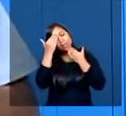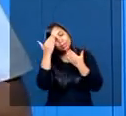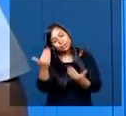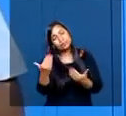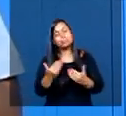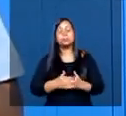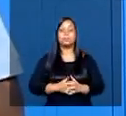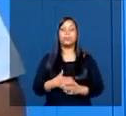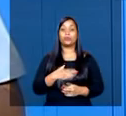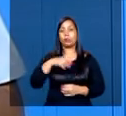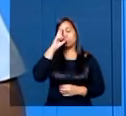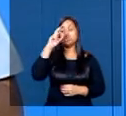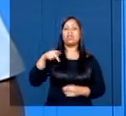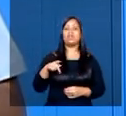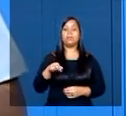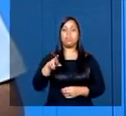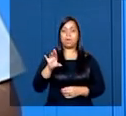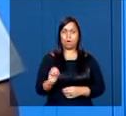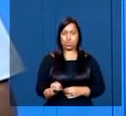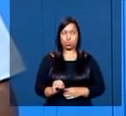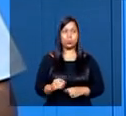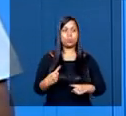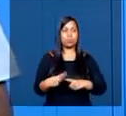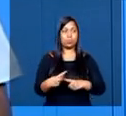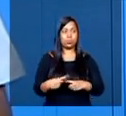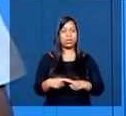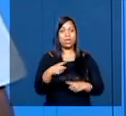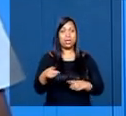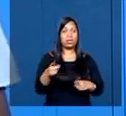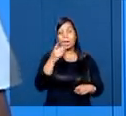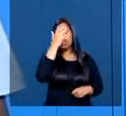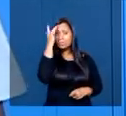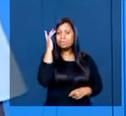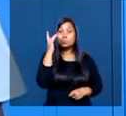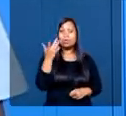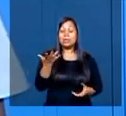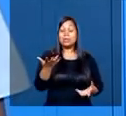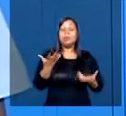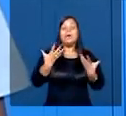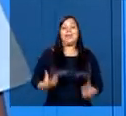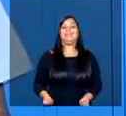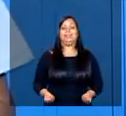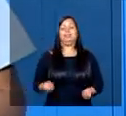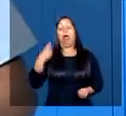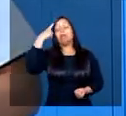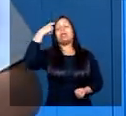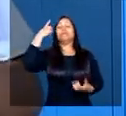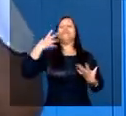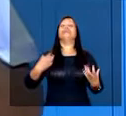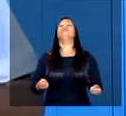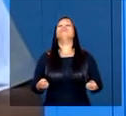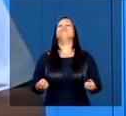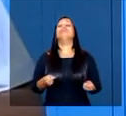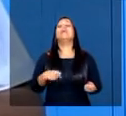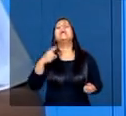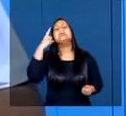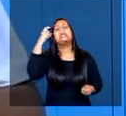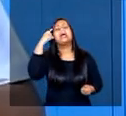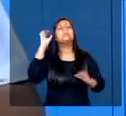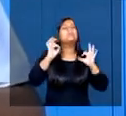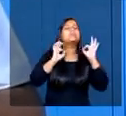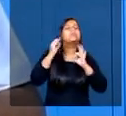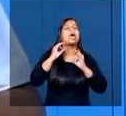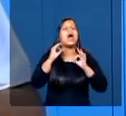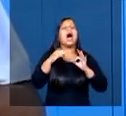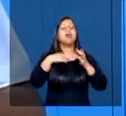muito o meu chefe, o Pedrinho, do IANSP, porque ele foi a pessoa que comprou essa ideia, né? Quando a gente tinha uma ideia de projeto,